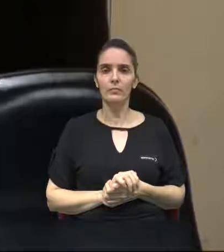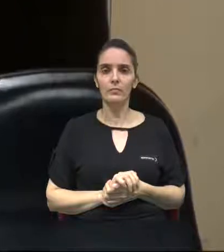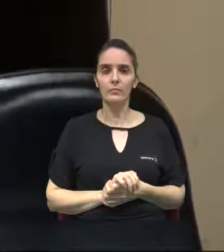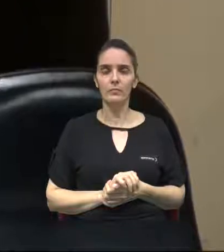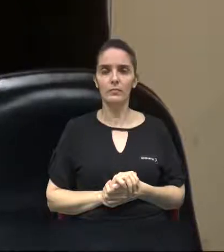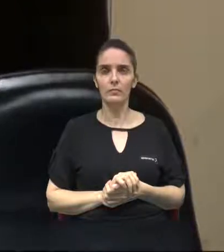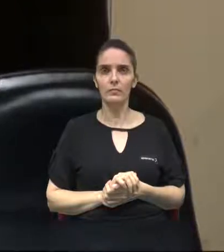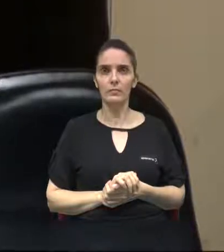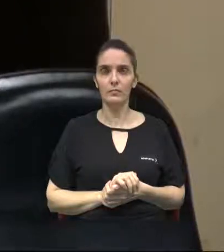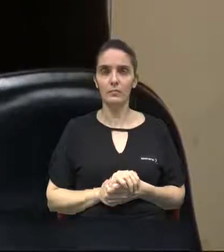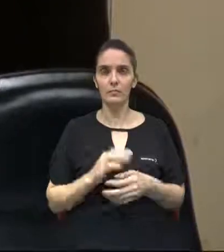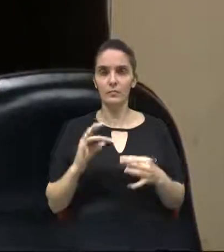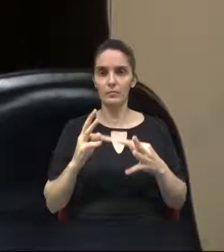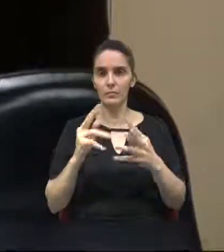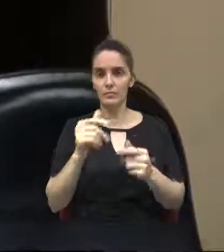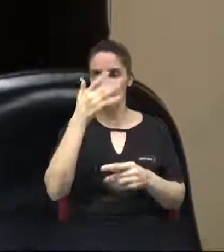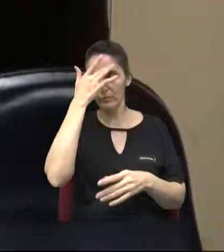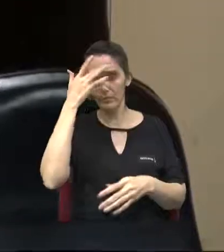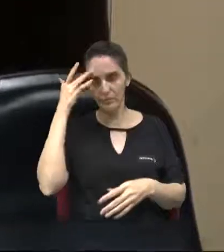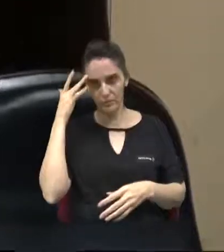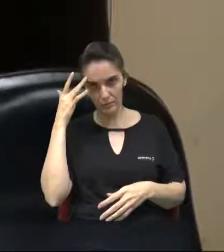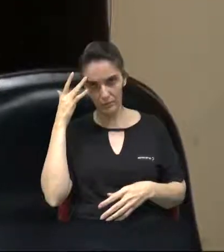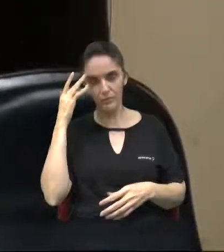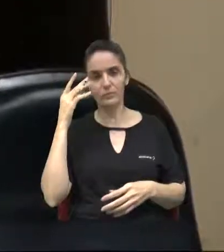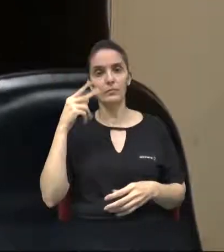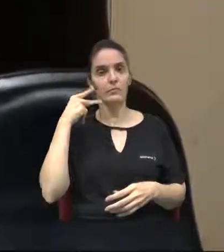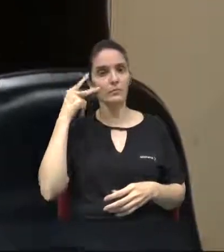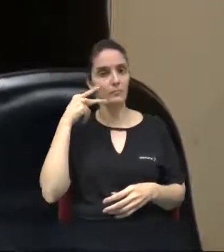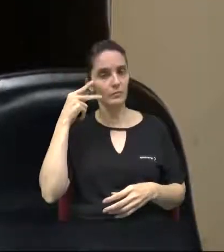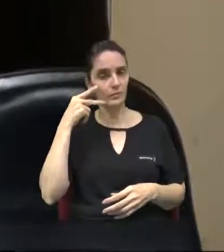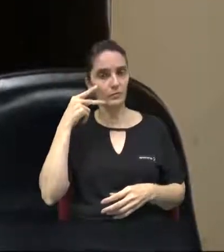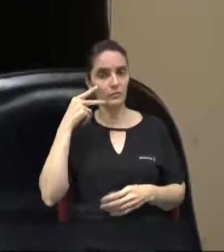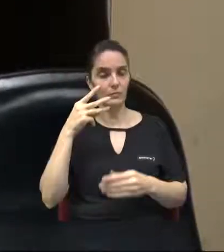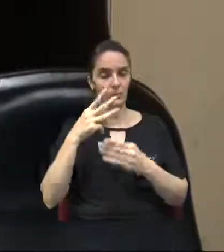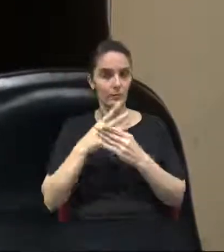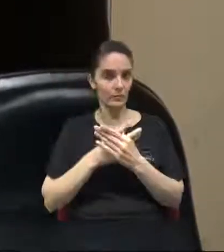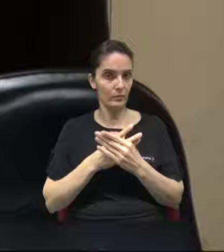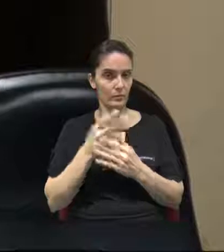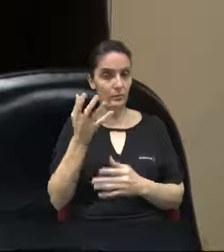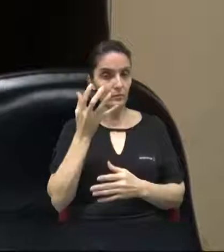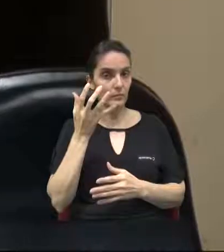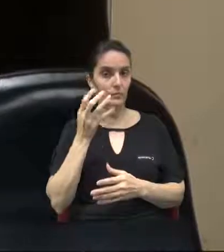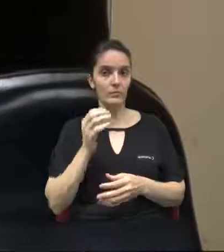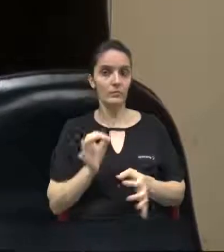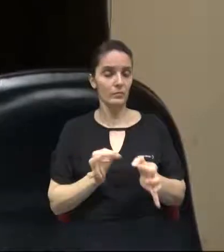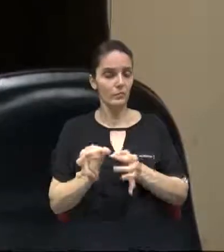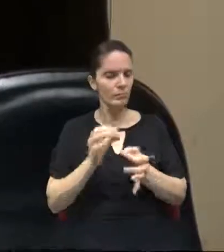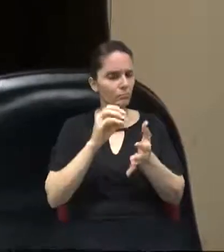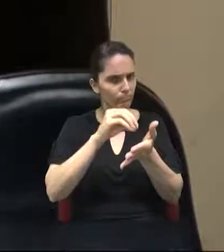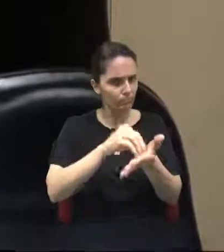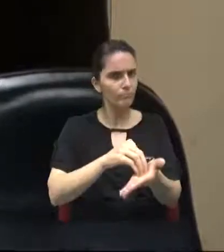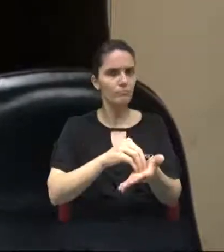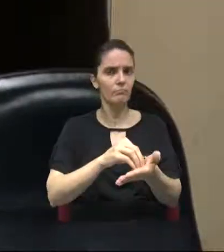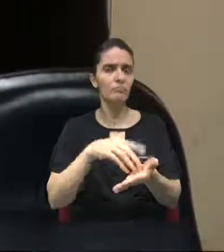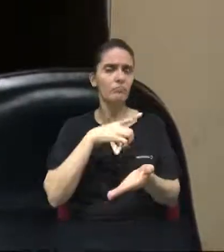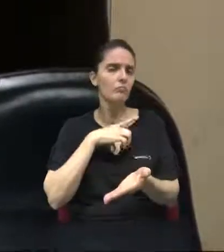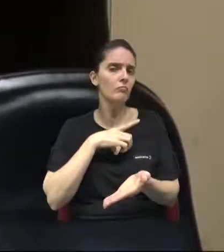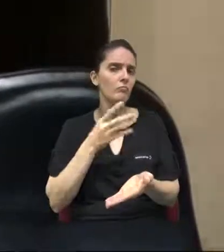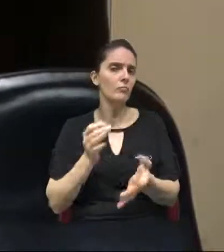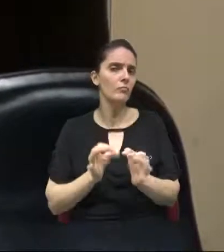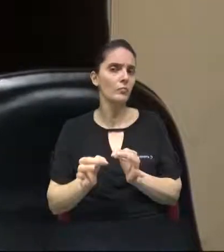todos que passam por esta casa como vereador, quer deixar sua marca, né? Quer ter um projeto